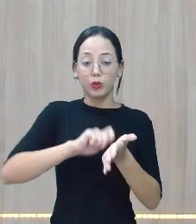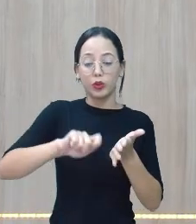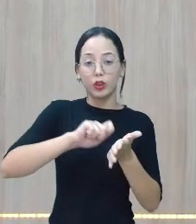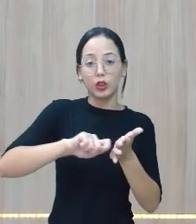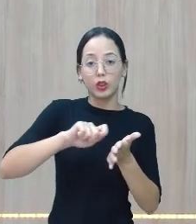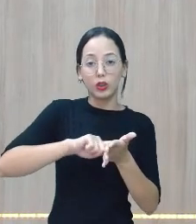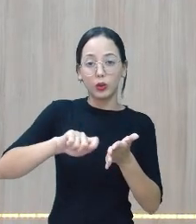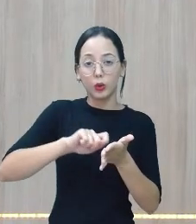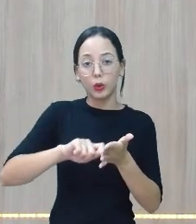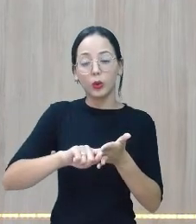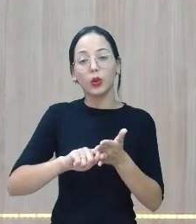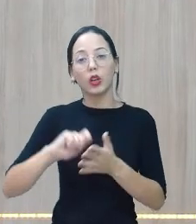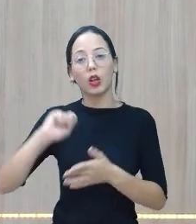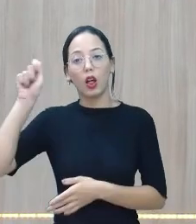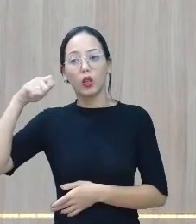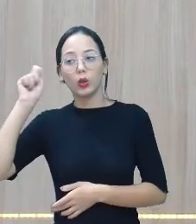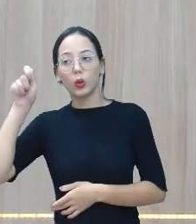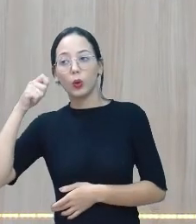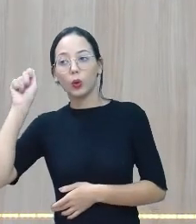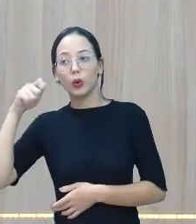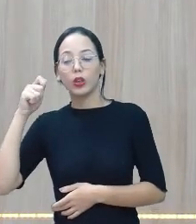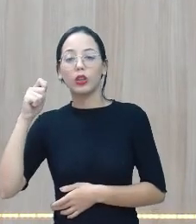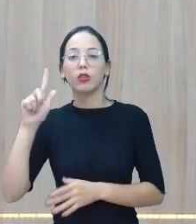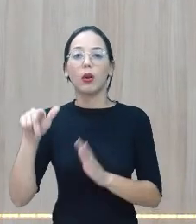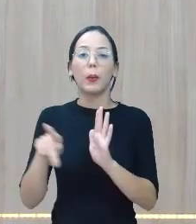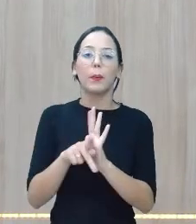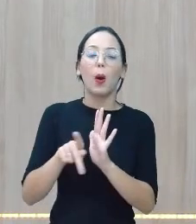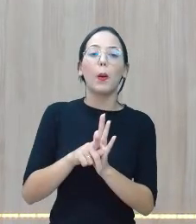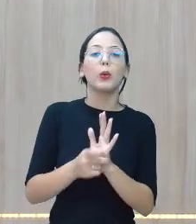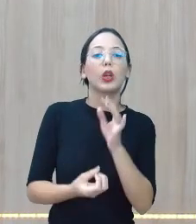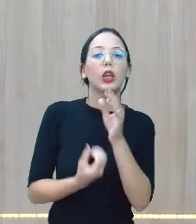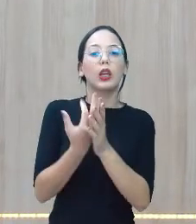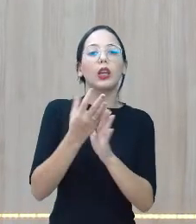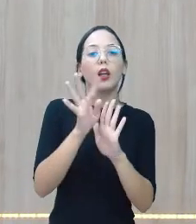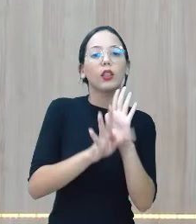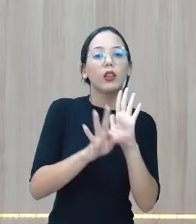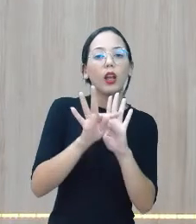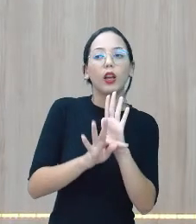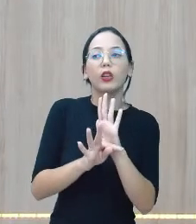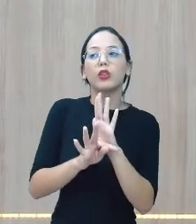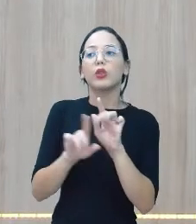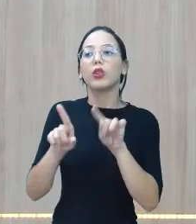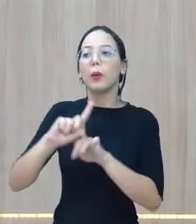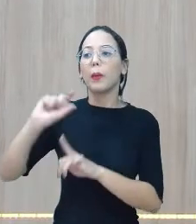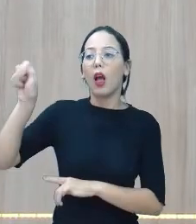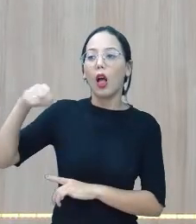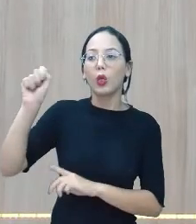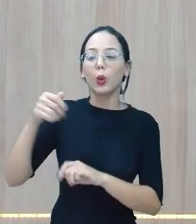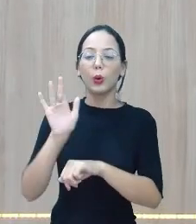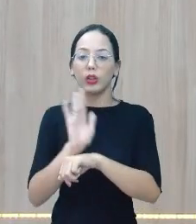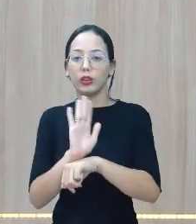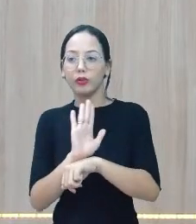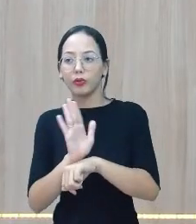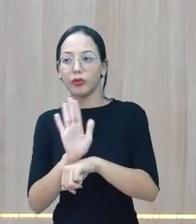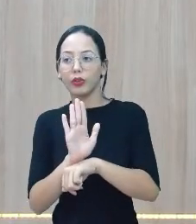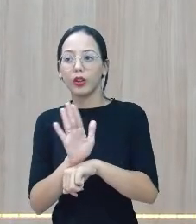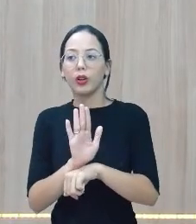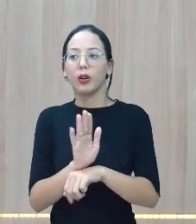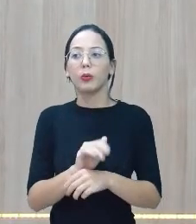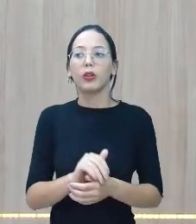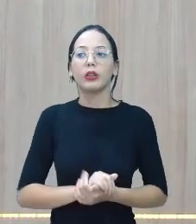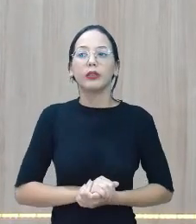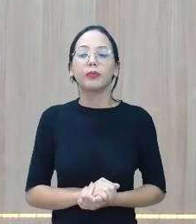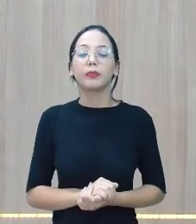escritores, pelos autores, não é? Os atores de filmes, não é? Os